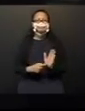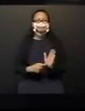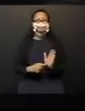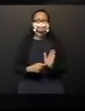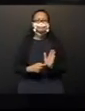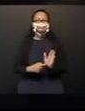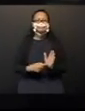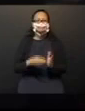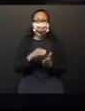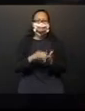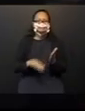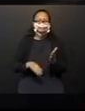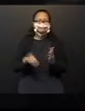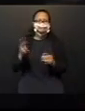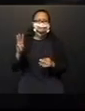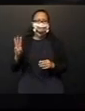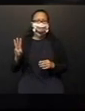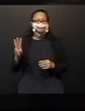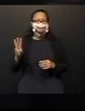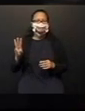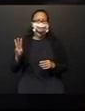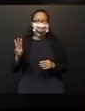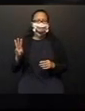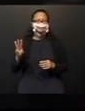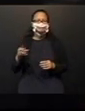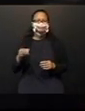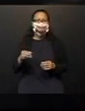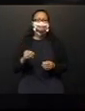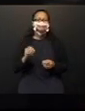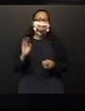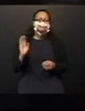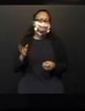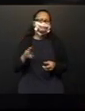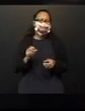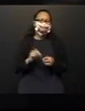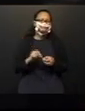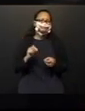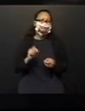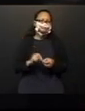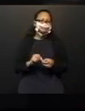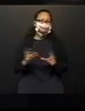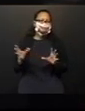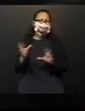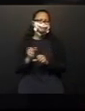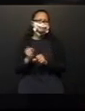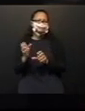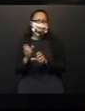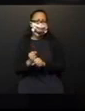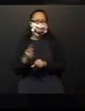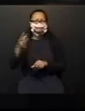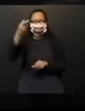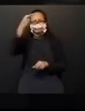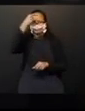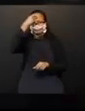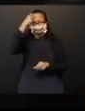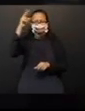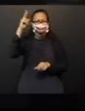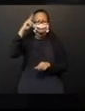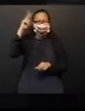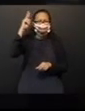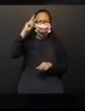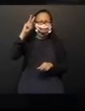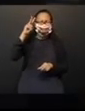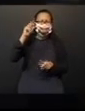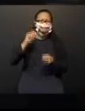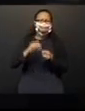do nosso material, a gente já realizou aquele cálculo mental, né? Lembra que tinha umas continhas, a gente tinha que montar a